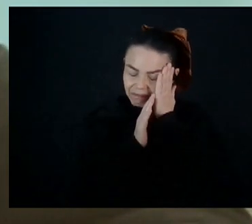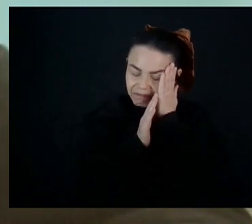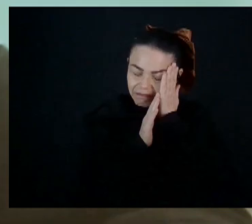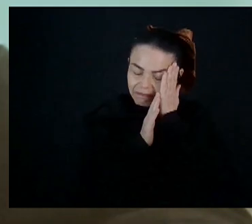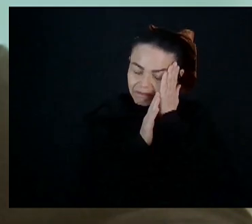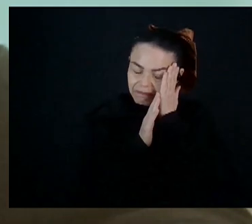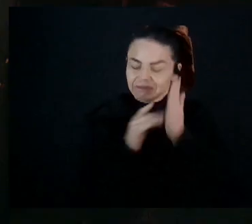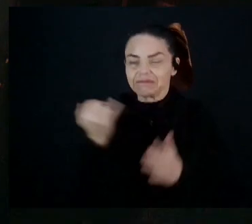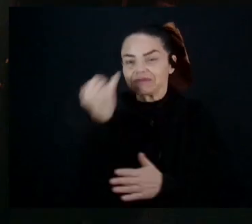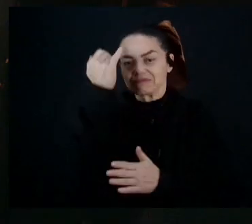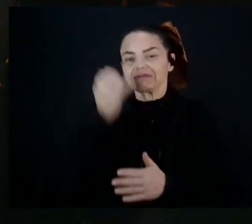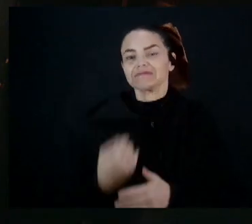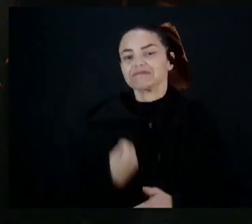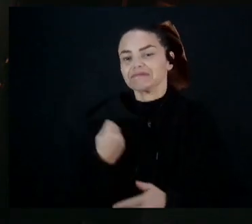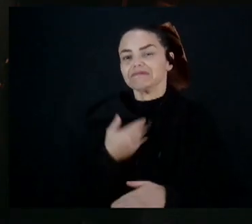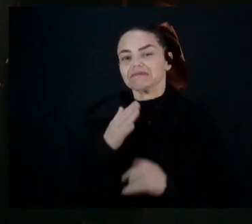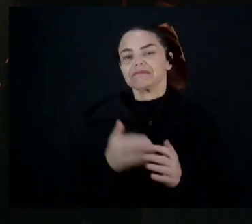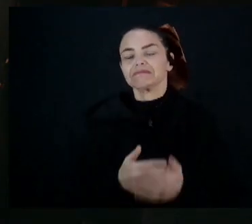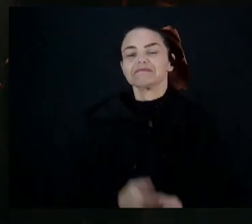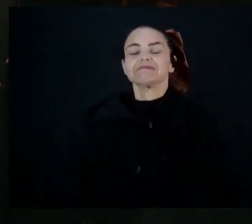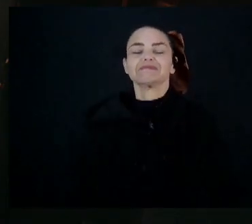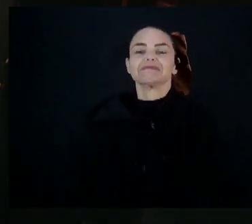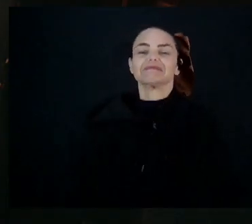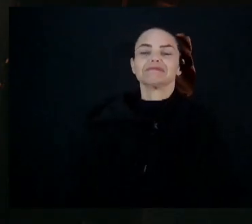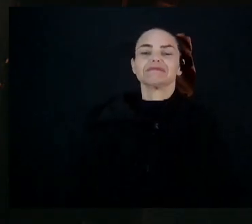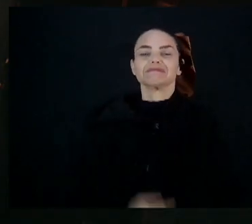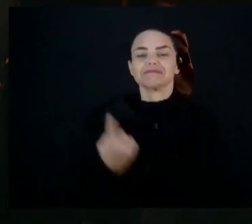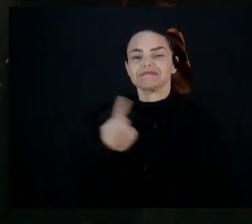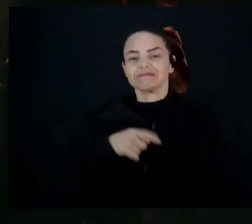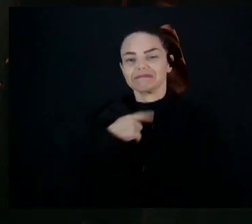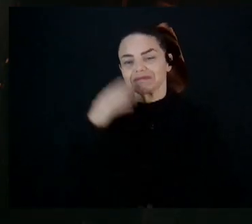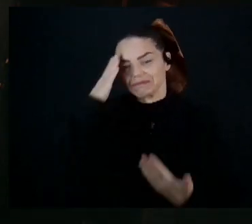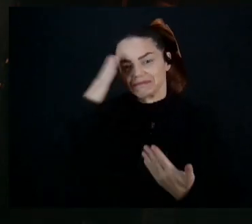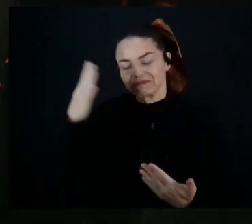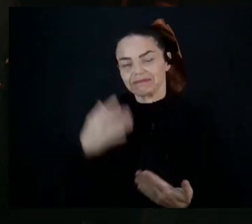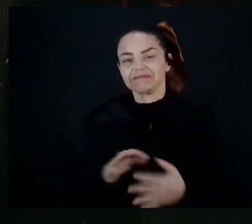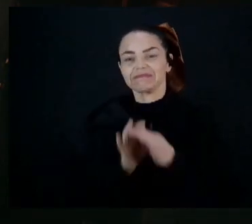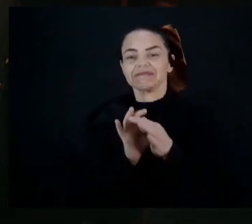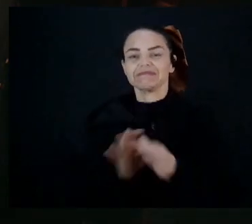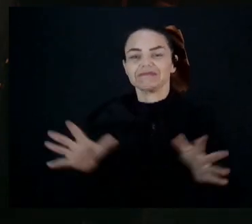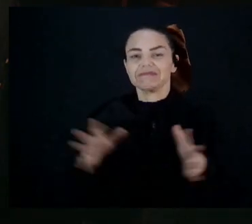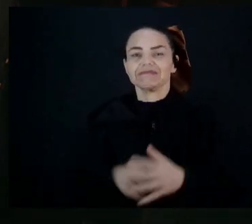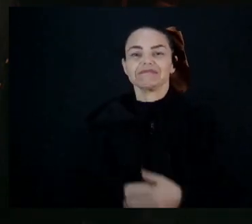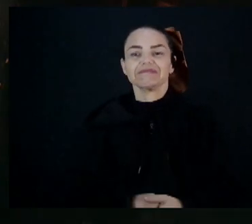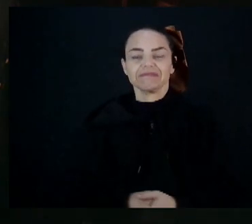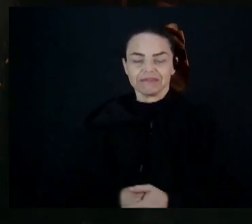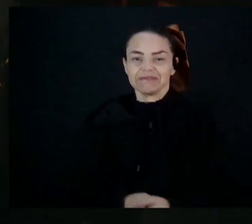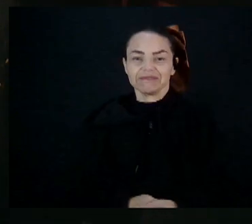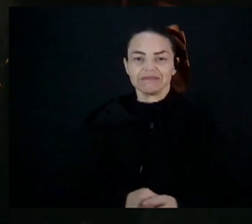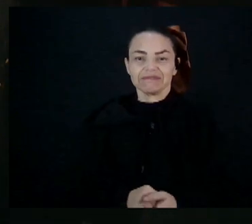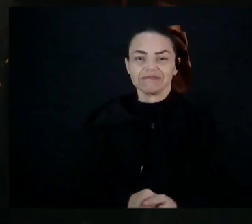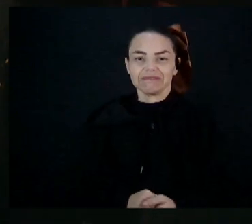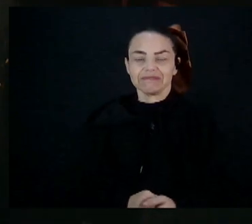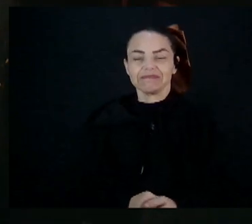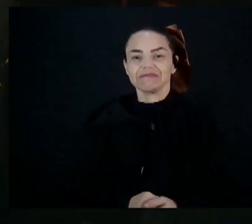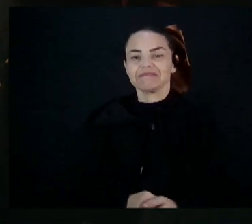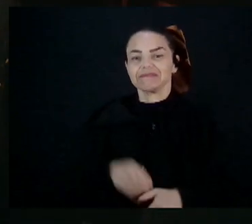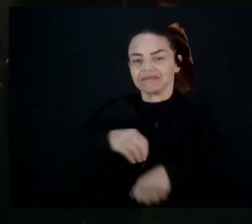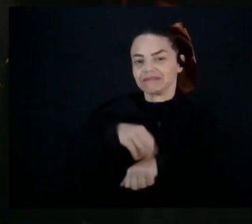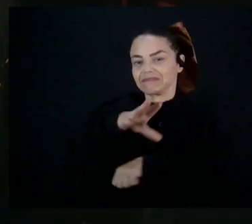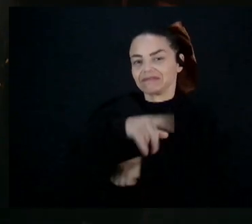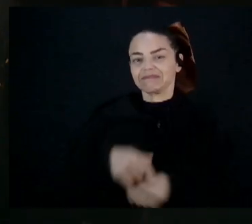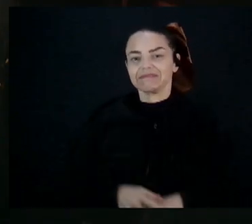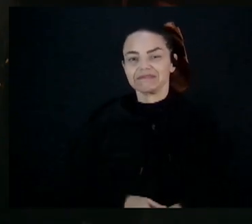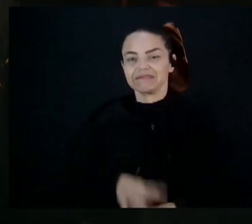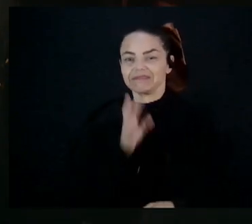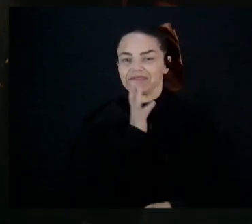todos nós. Nós que agradecemos a sua disponibilidade e o compartilhamento do seu